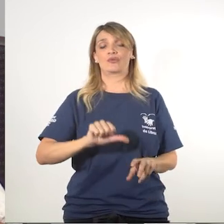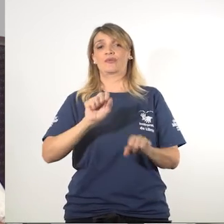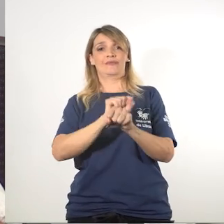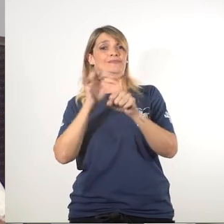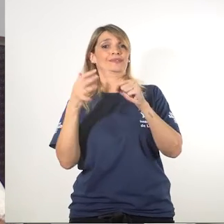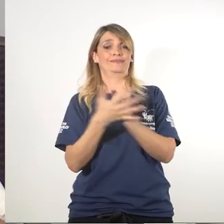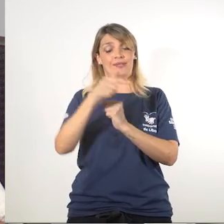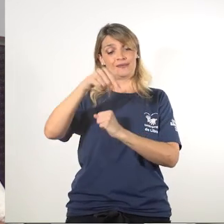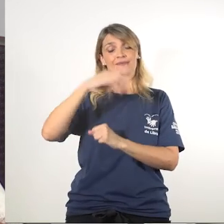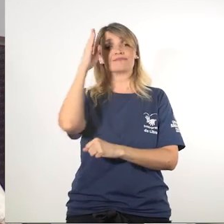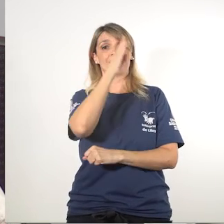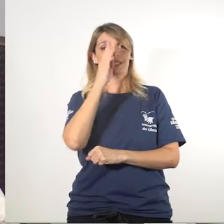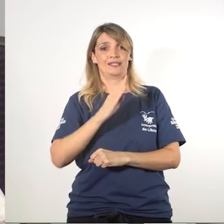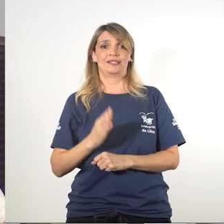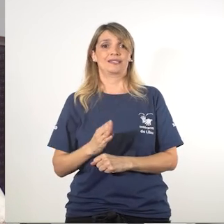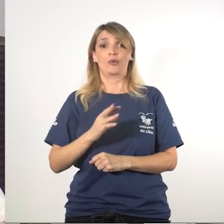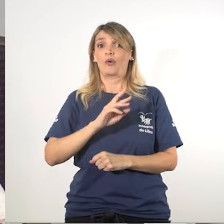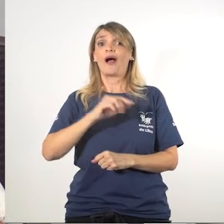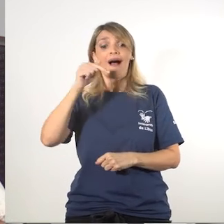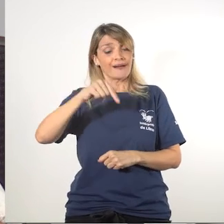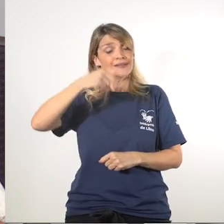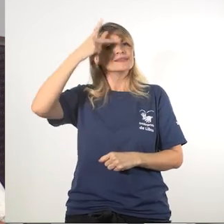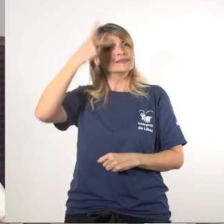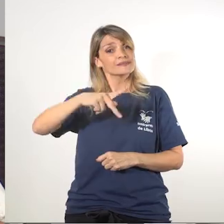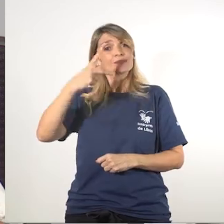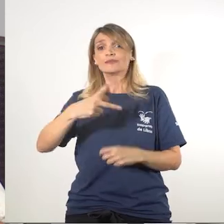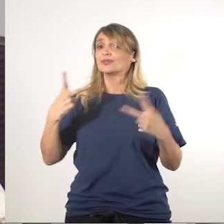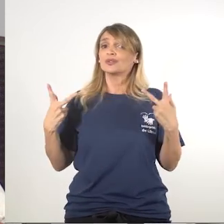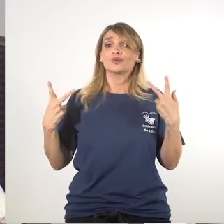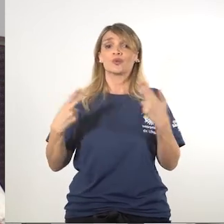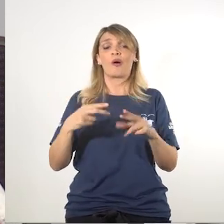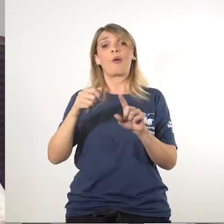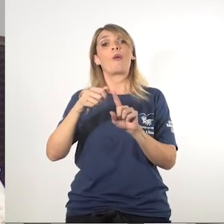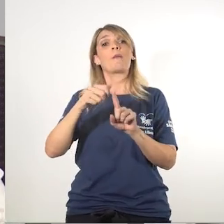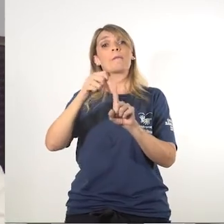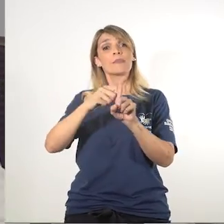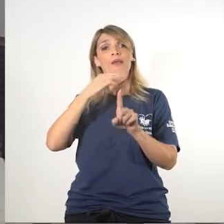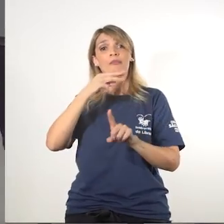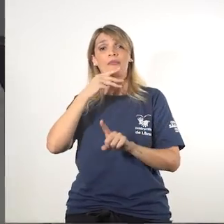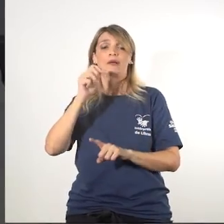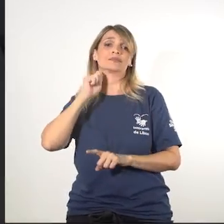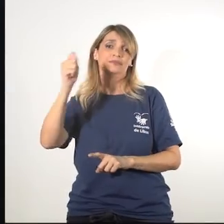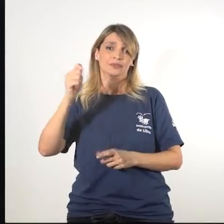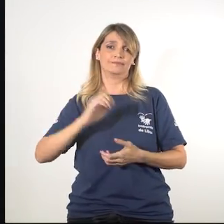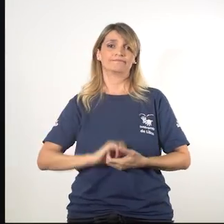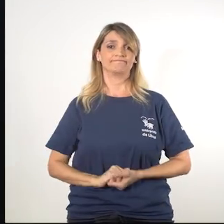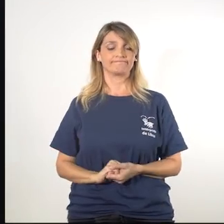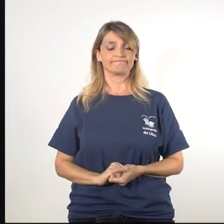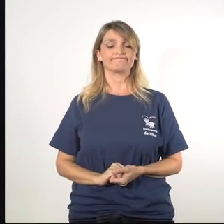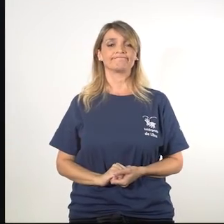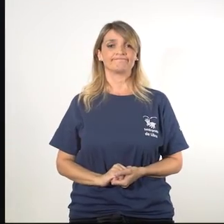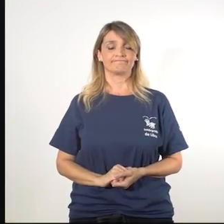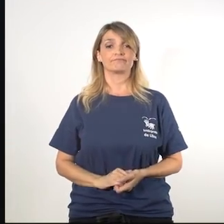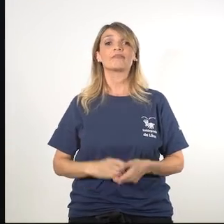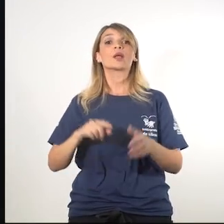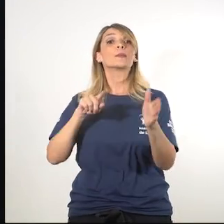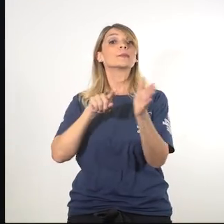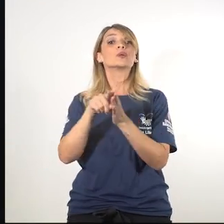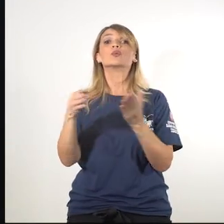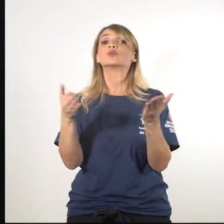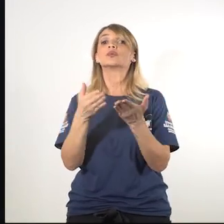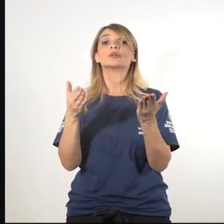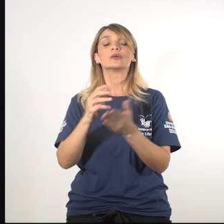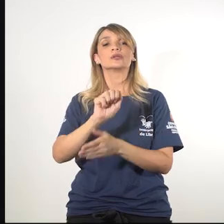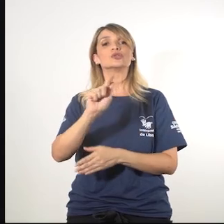para o país, e não é diferente aqui em São Paulo, que foi o mês de março e o mês de abril. Agora a pergunta que chega da